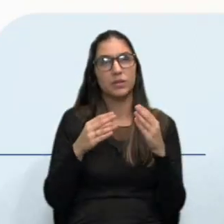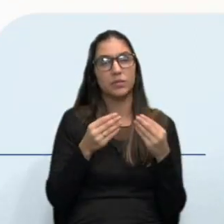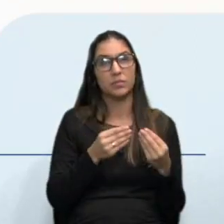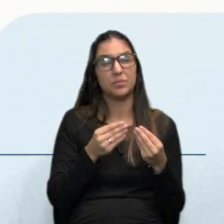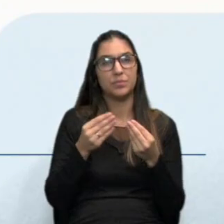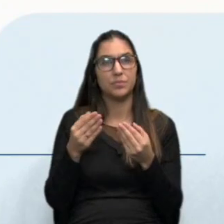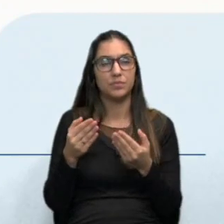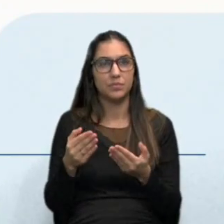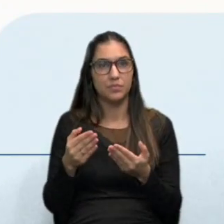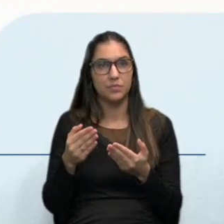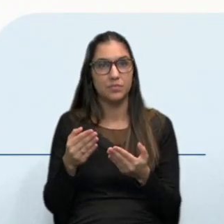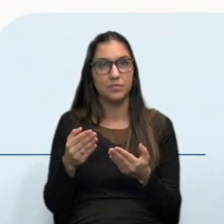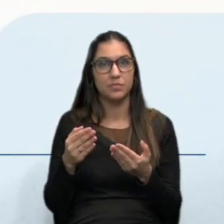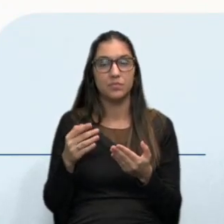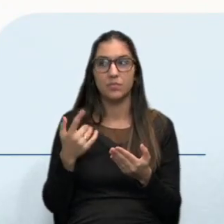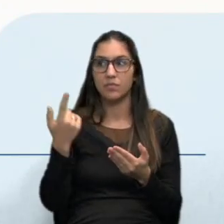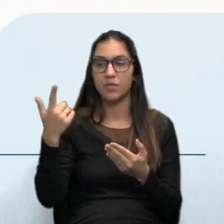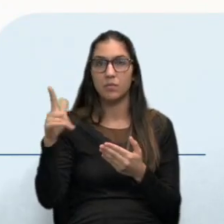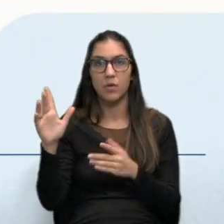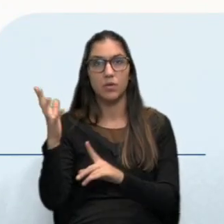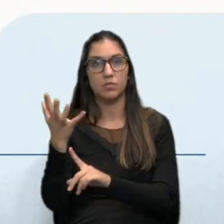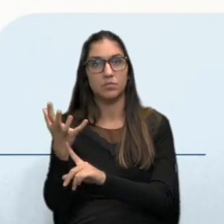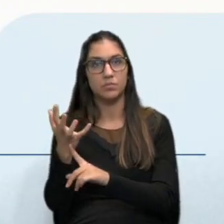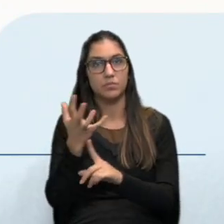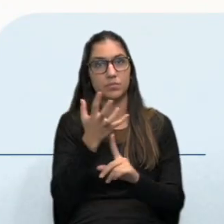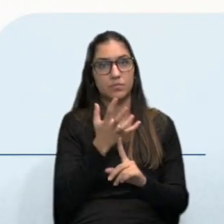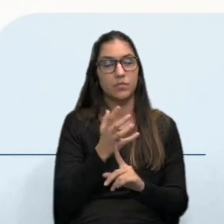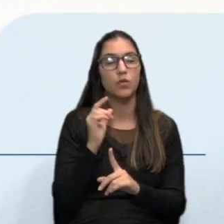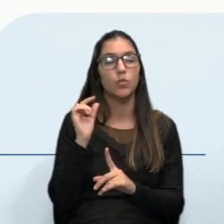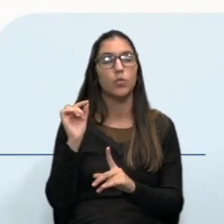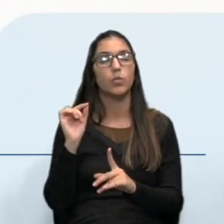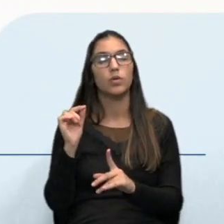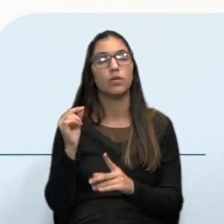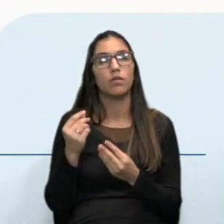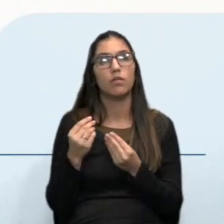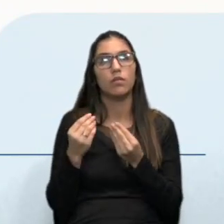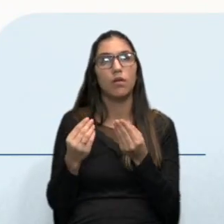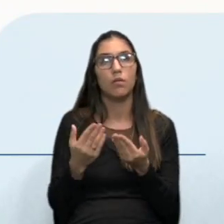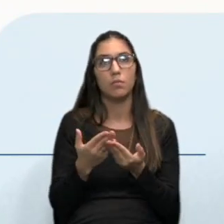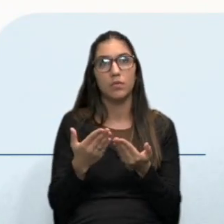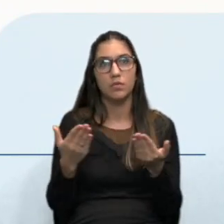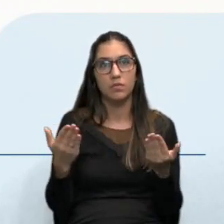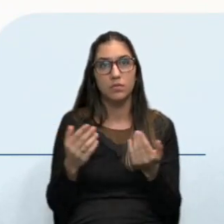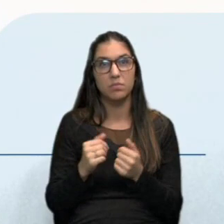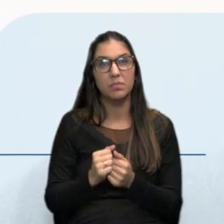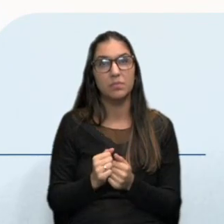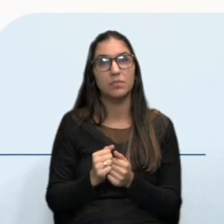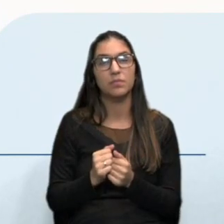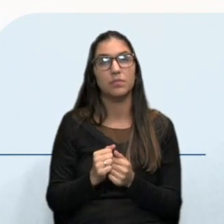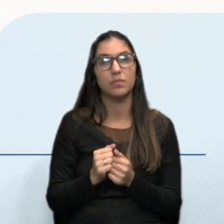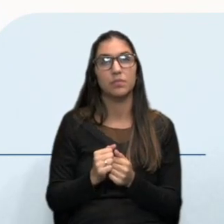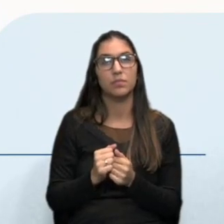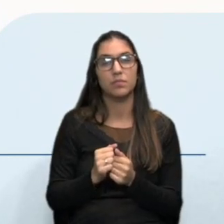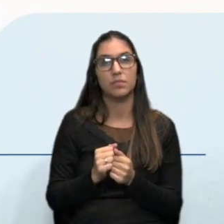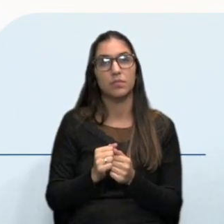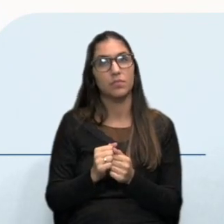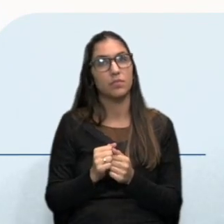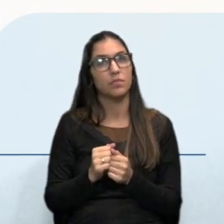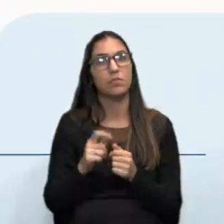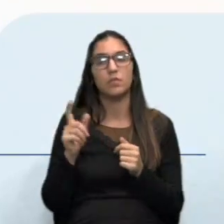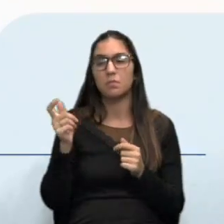estação radiobase, para outra estação radiobase. E o que isso garante para você? Garante uma mobilidade muito